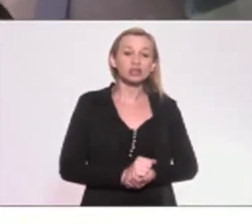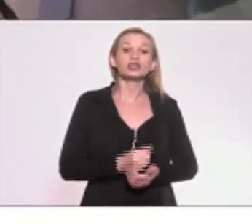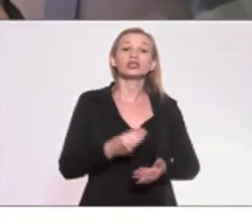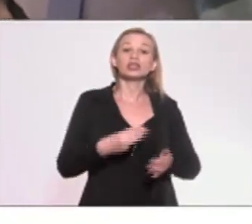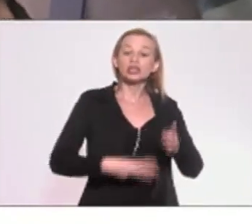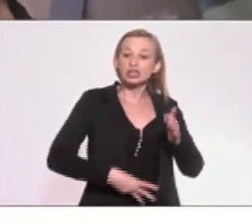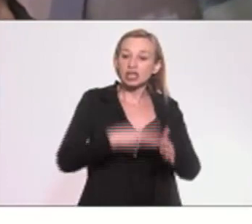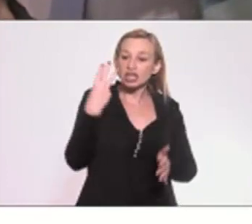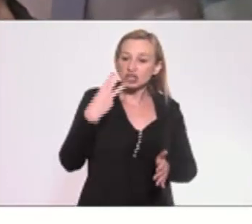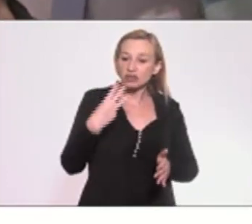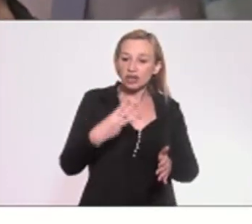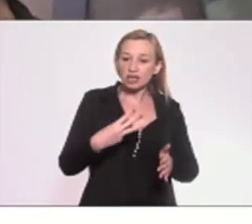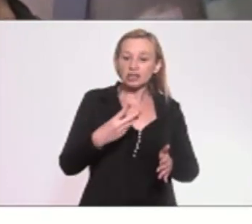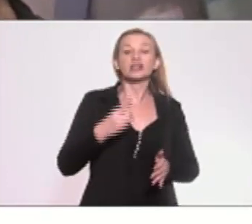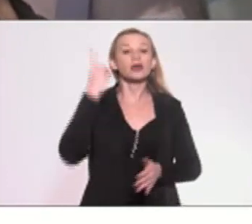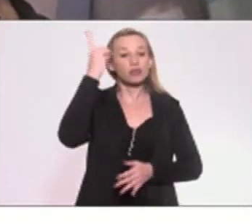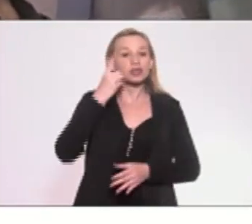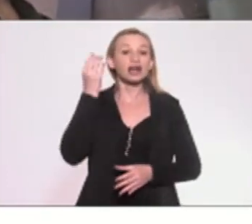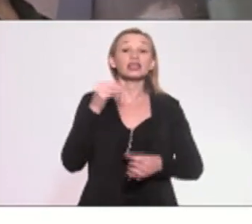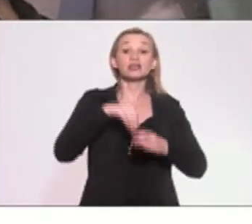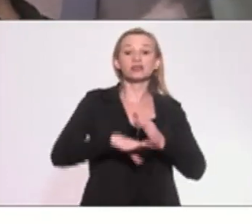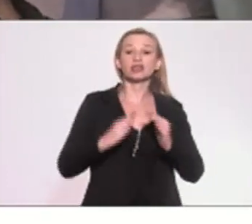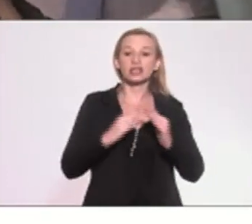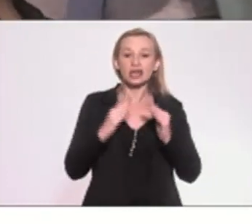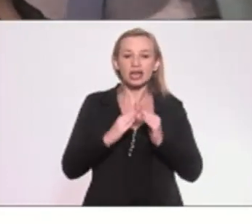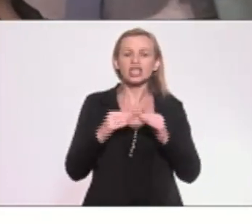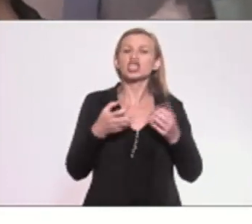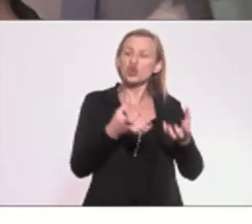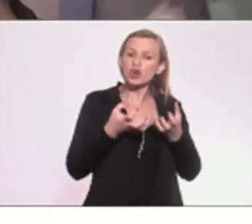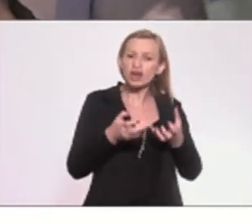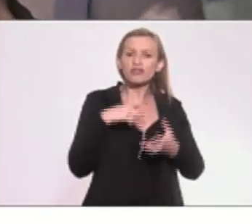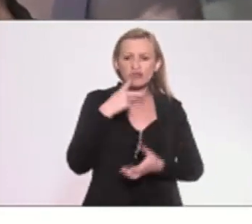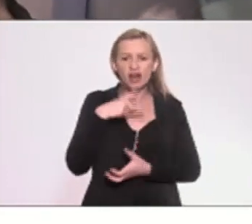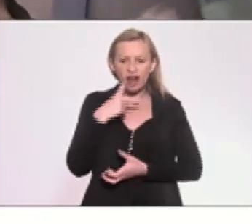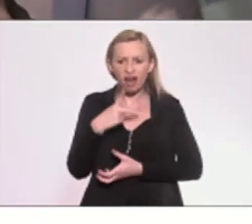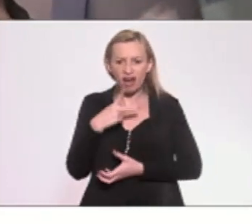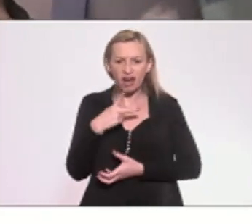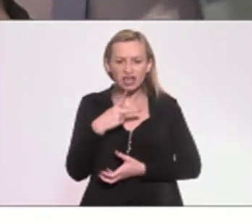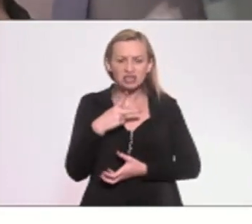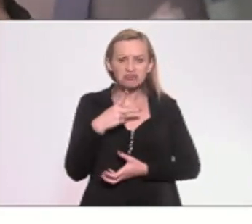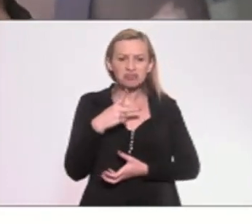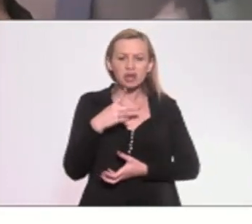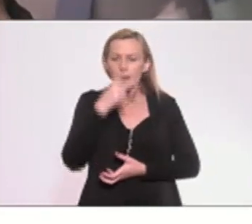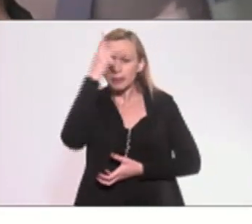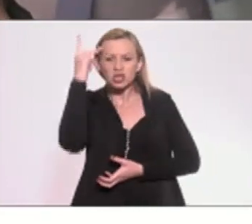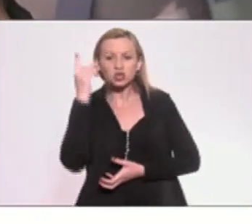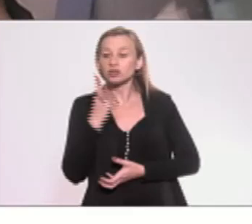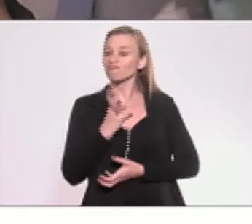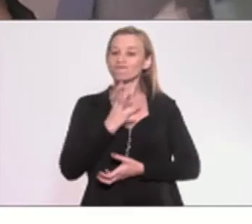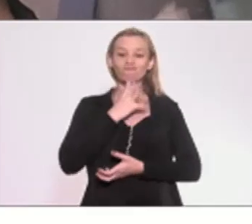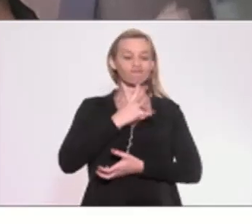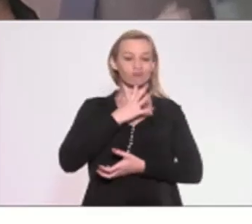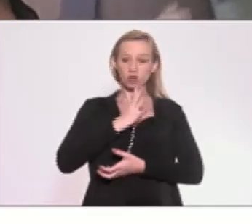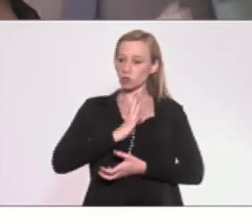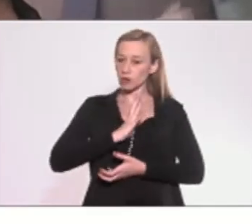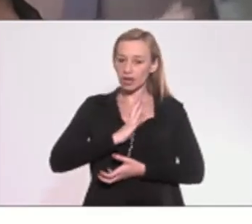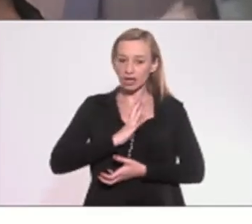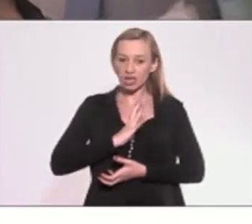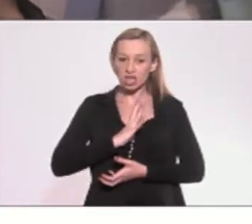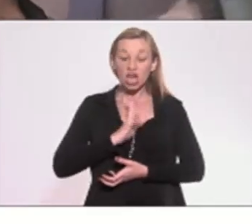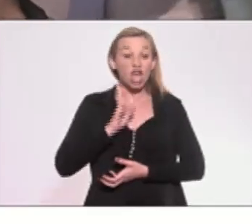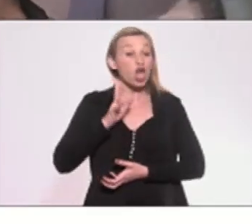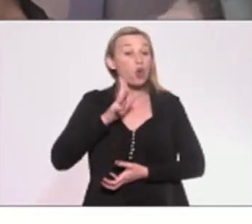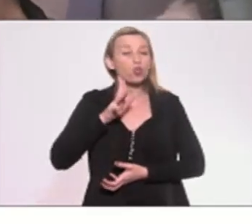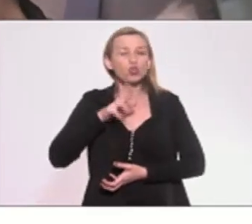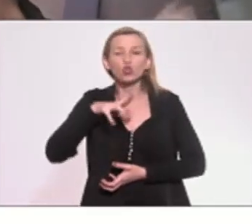terceiro mandato aqui dentro dessa casa. E quero dizer que, para quem não me conhece, que eu nunca